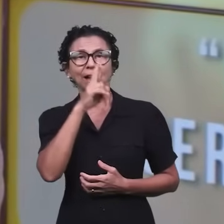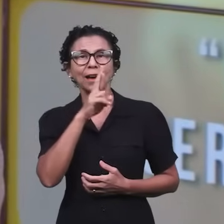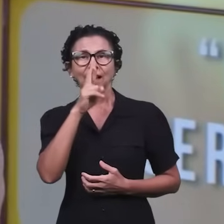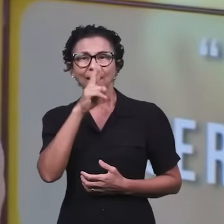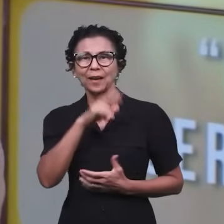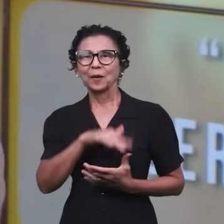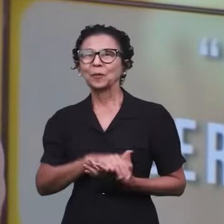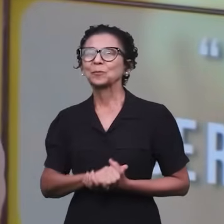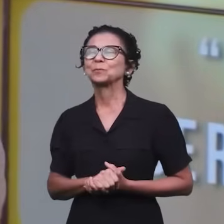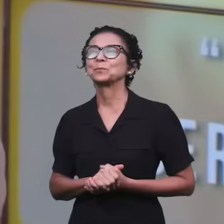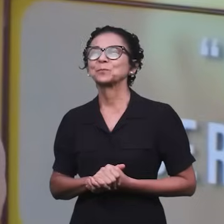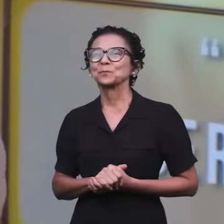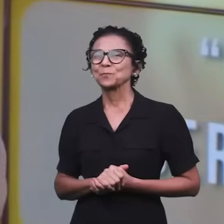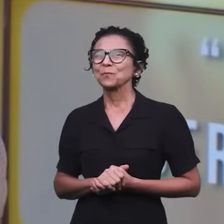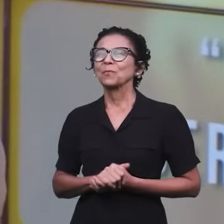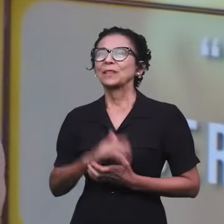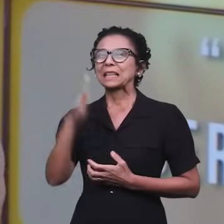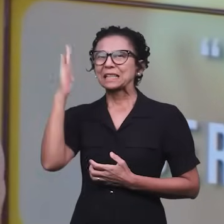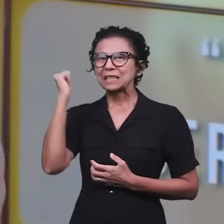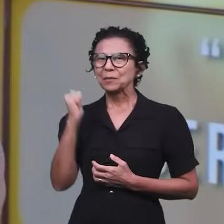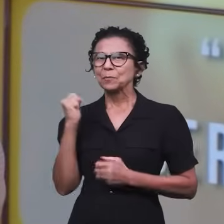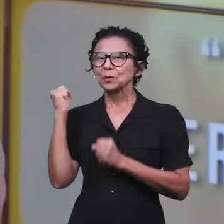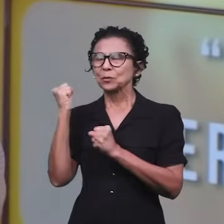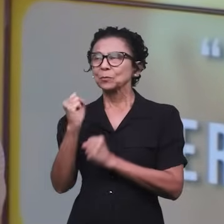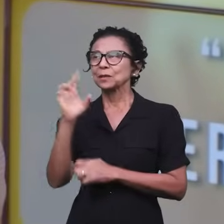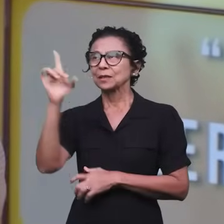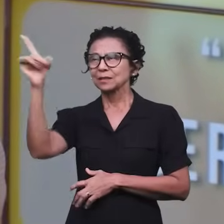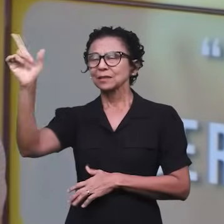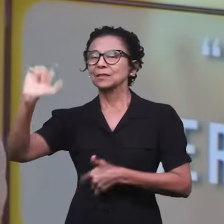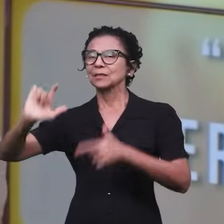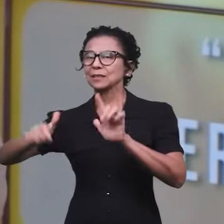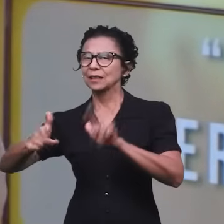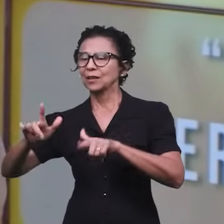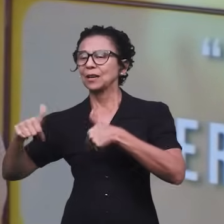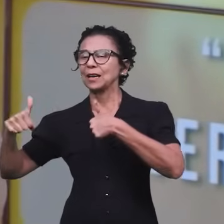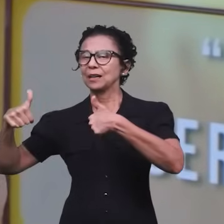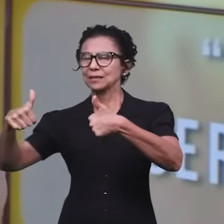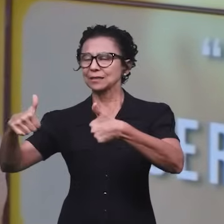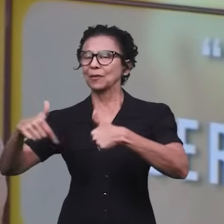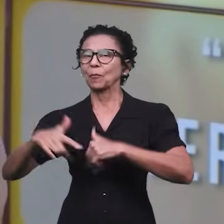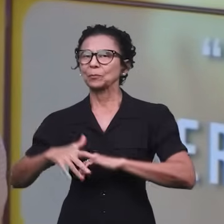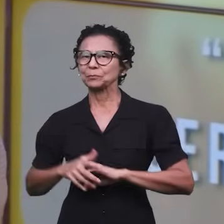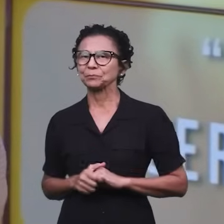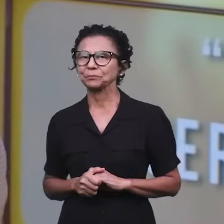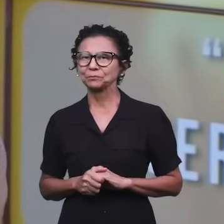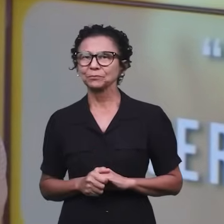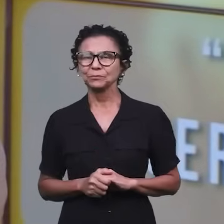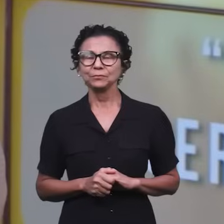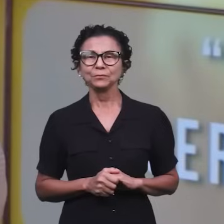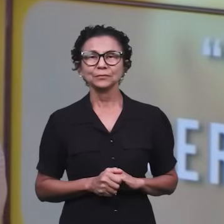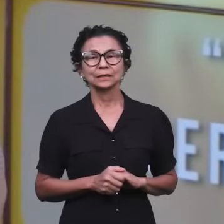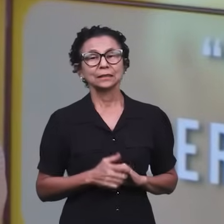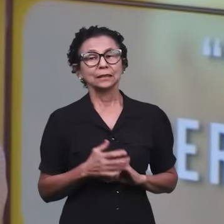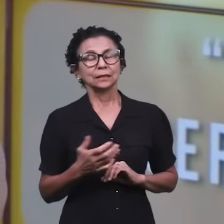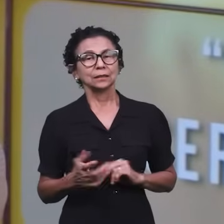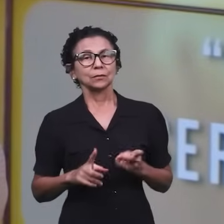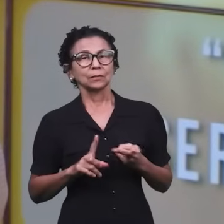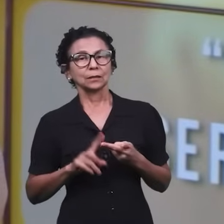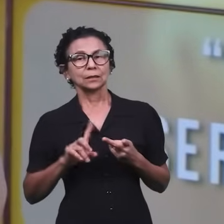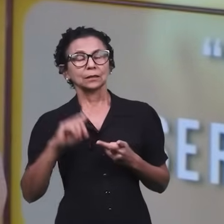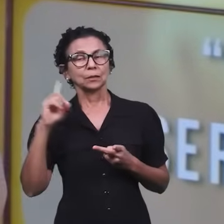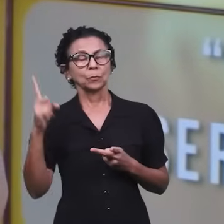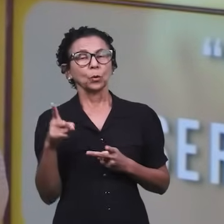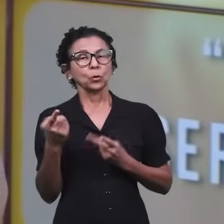estava fazendo, depois veio a mensagem pelos mensageiros. Ela creu. Acho que isso é um